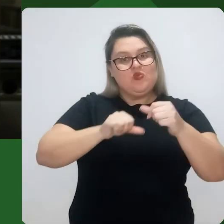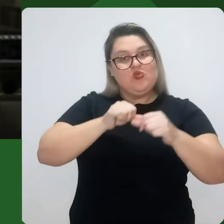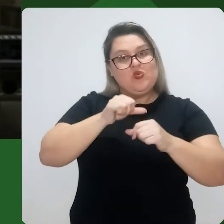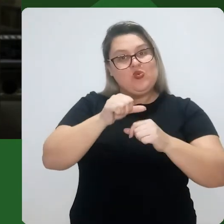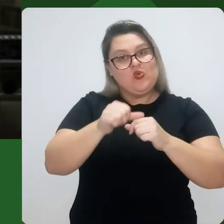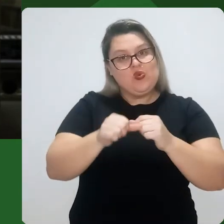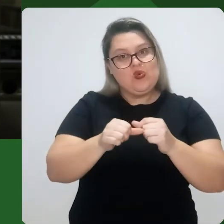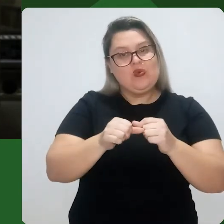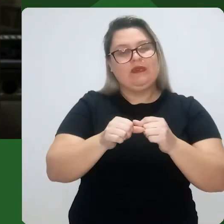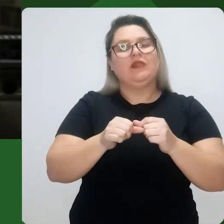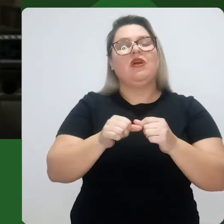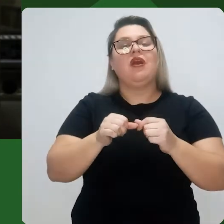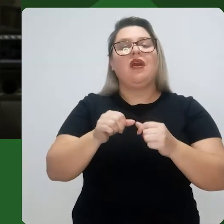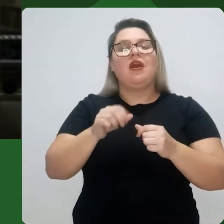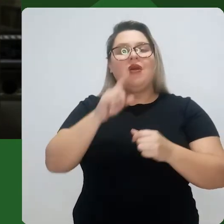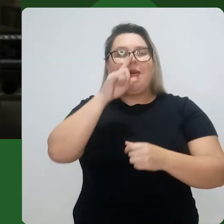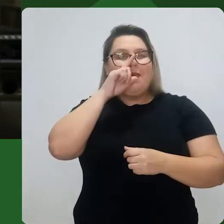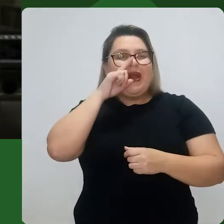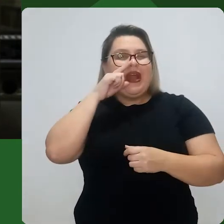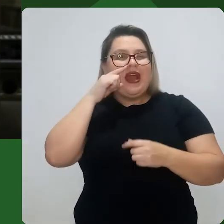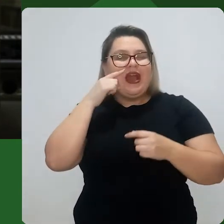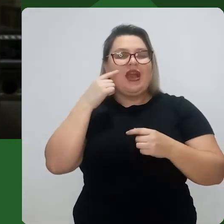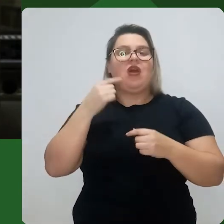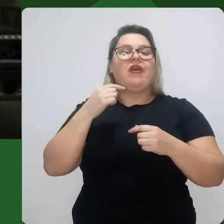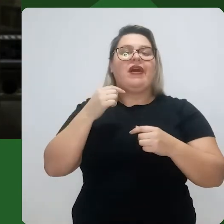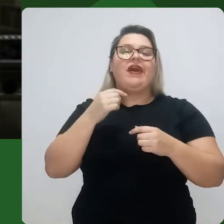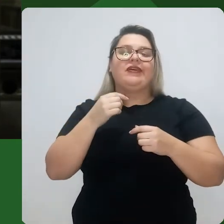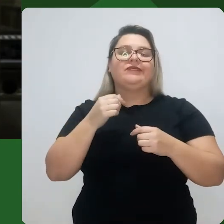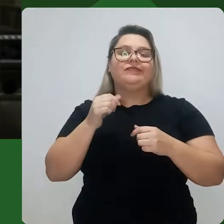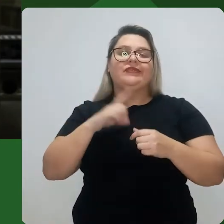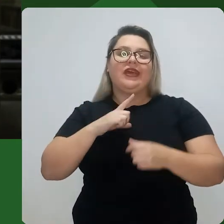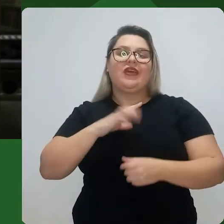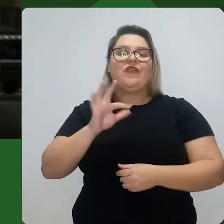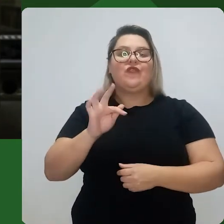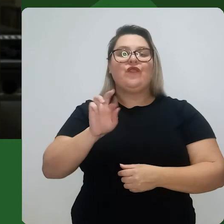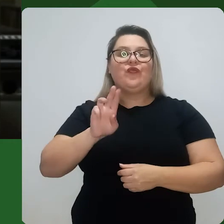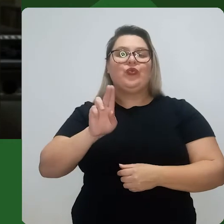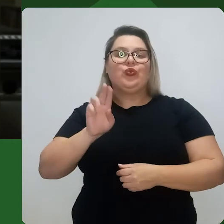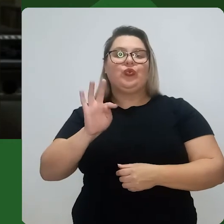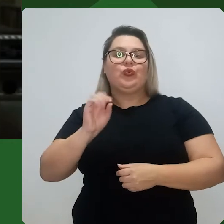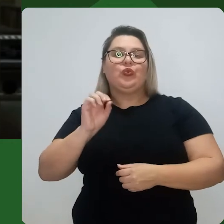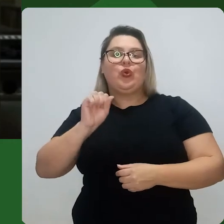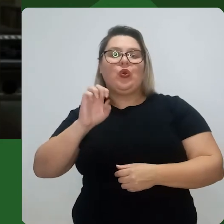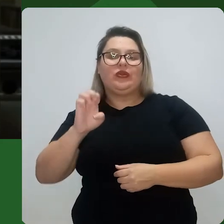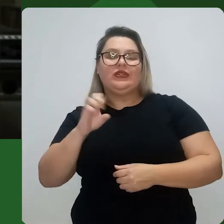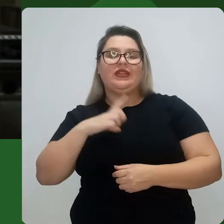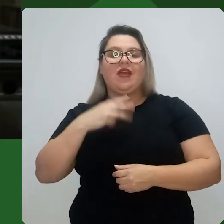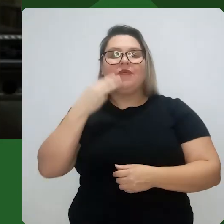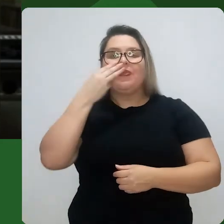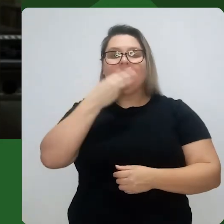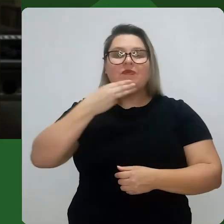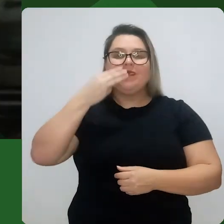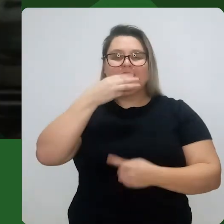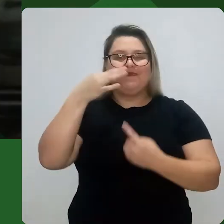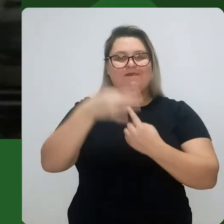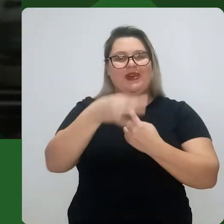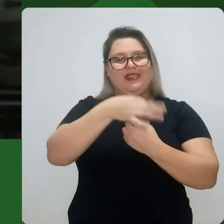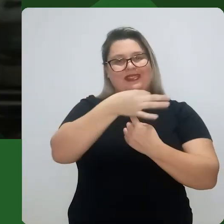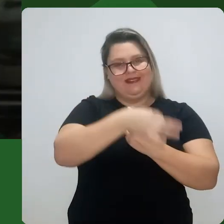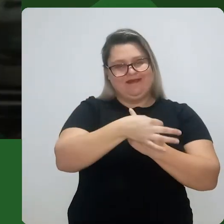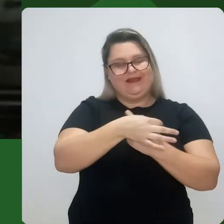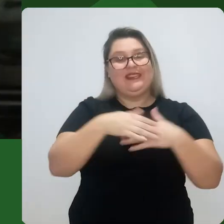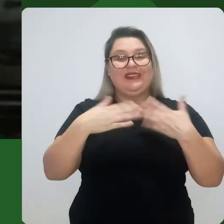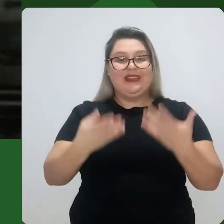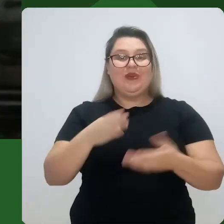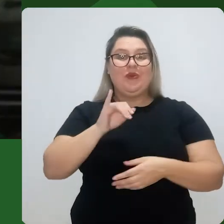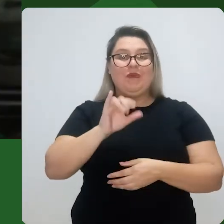parte do amido ele é transformado em frutose, o que dá o sabor doce à banana madura.